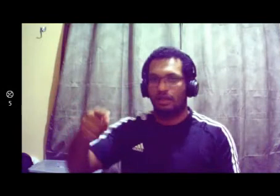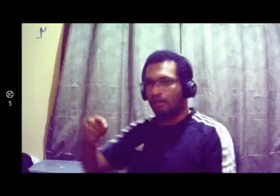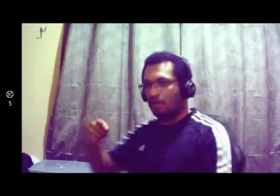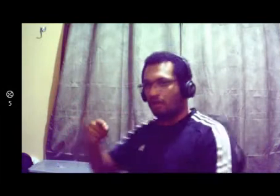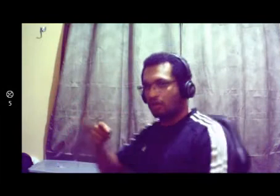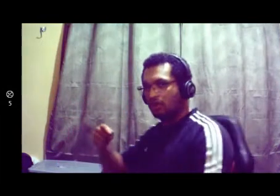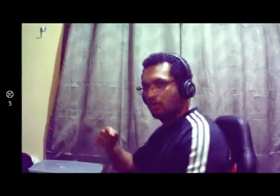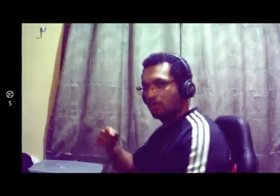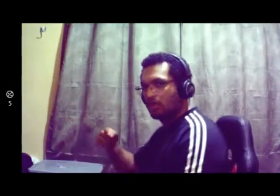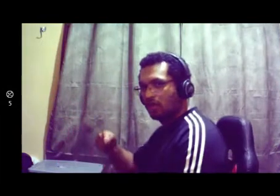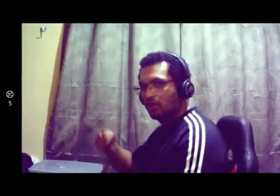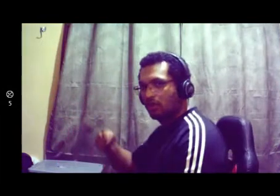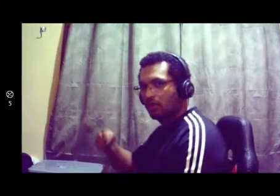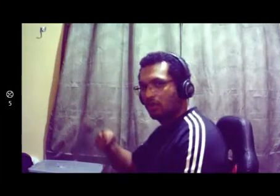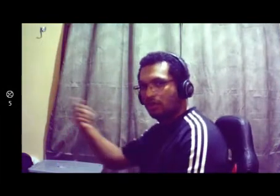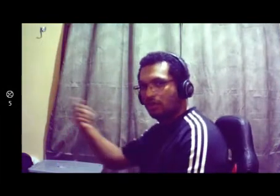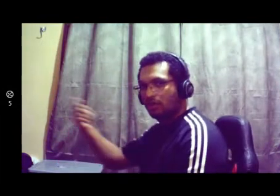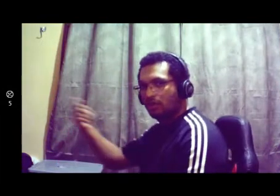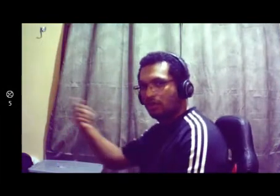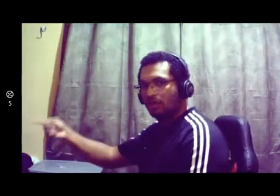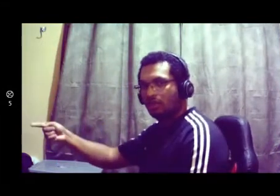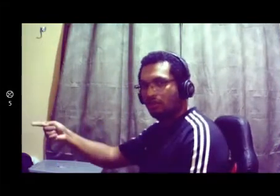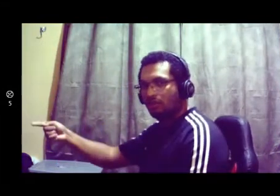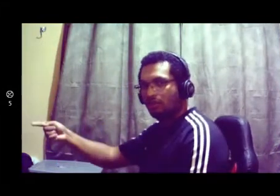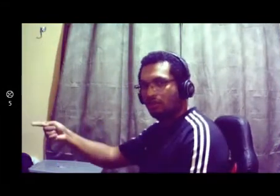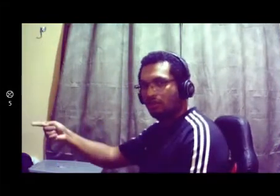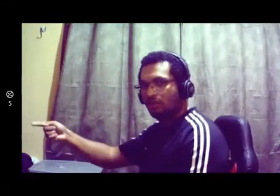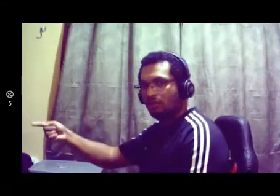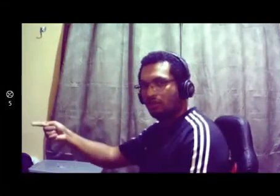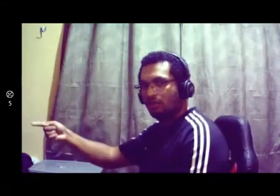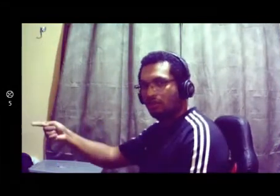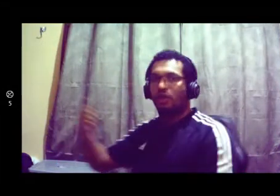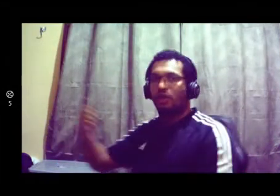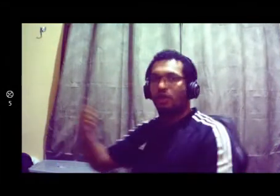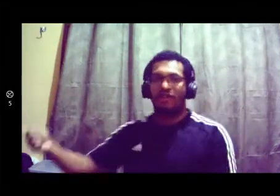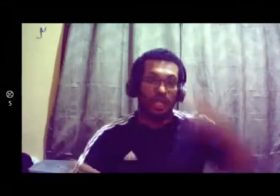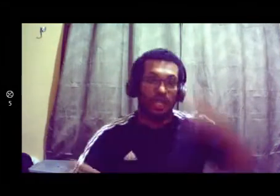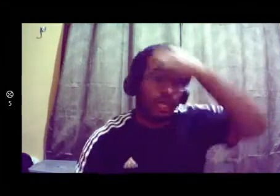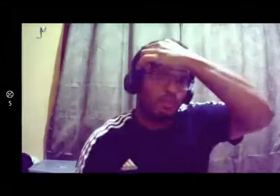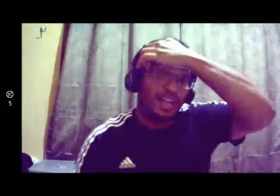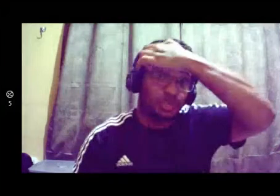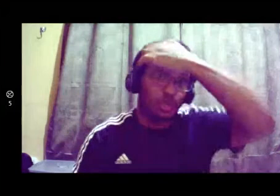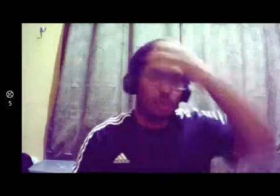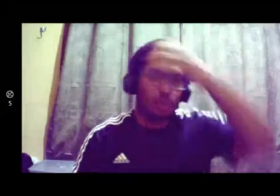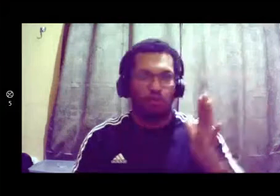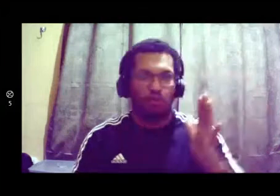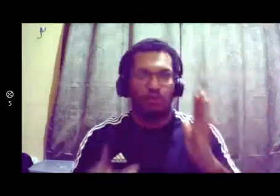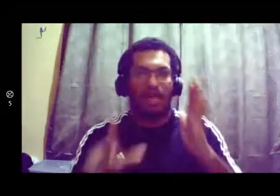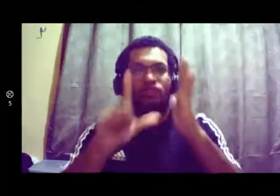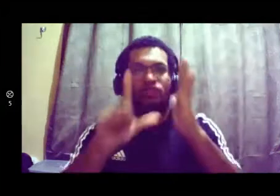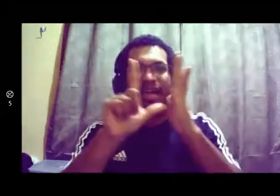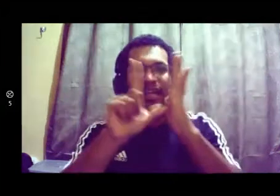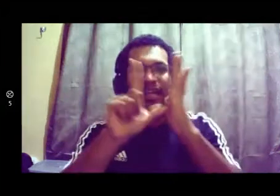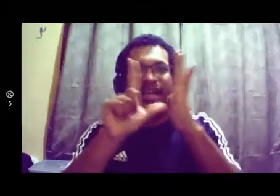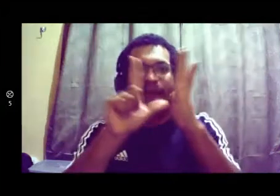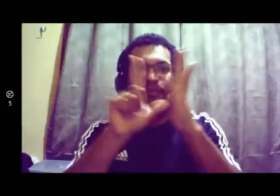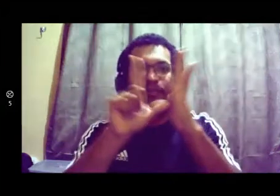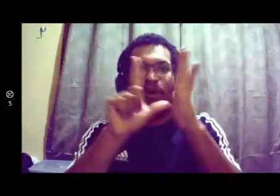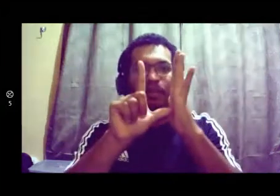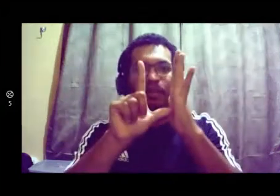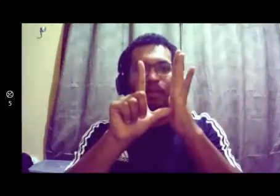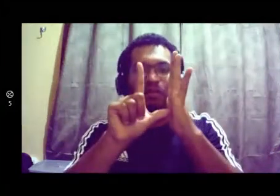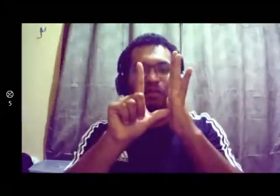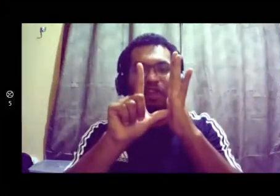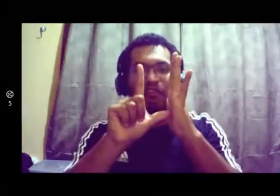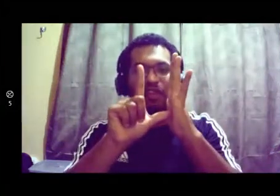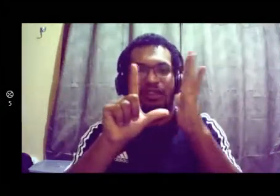Tá? Então, ó, o indicador, depois. Jogando para frente. O mais comum é usar a palma